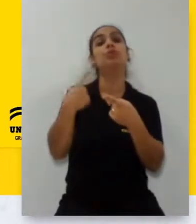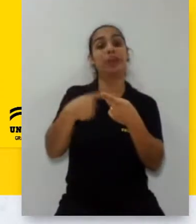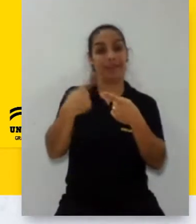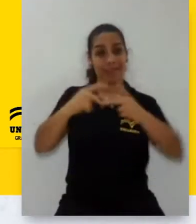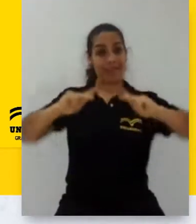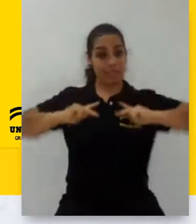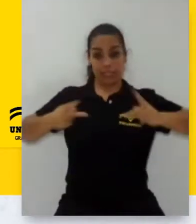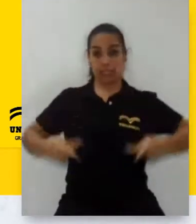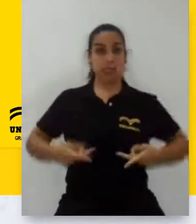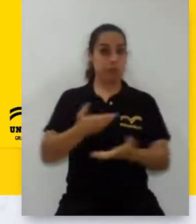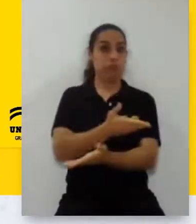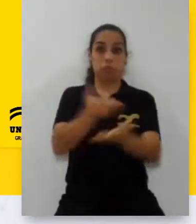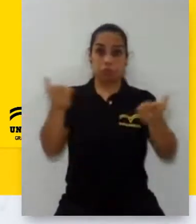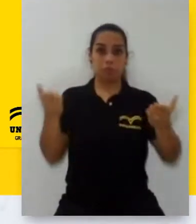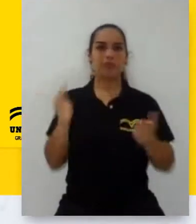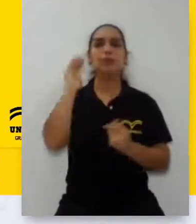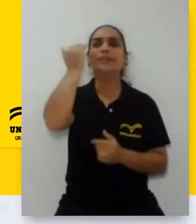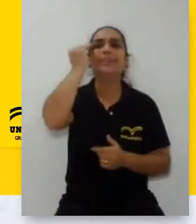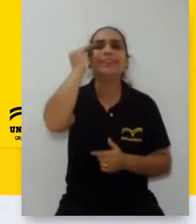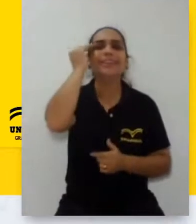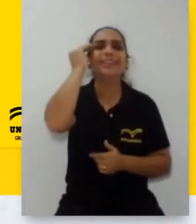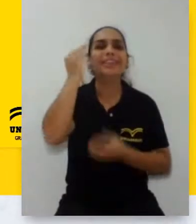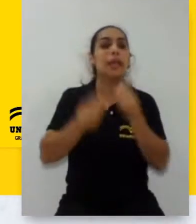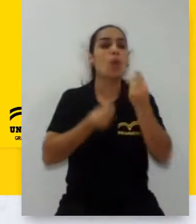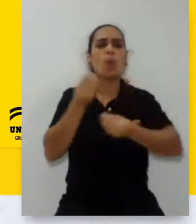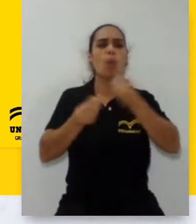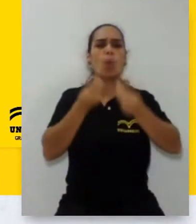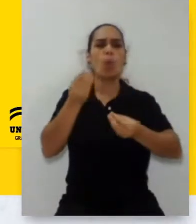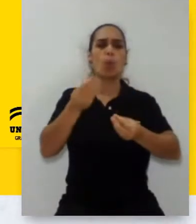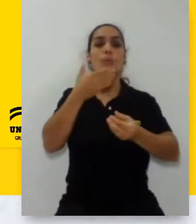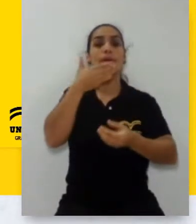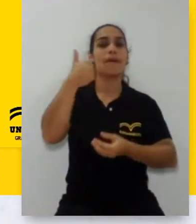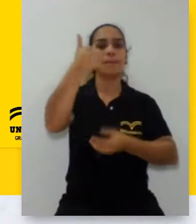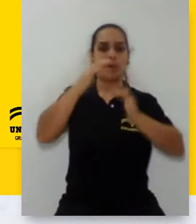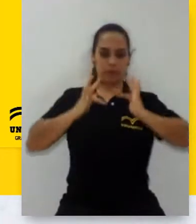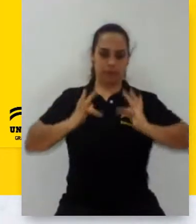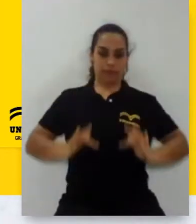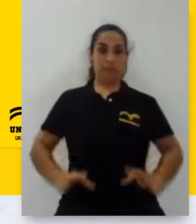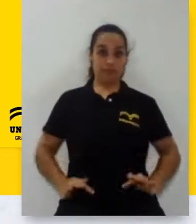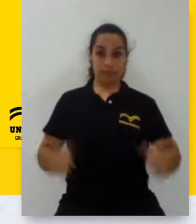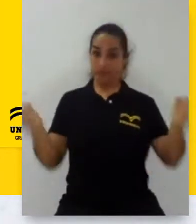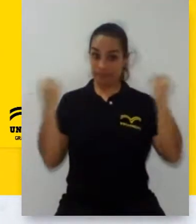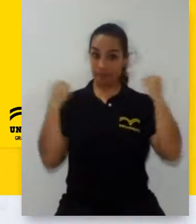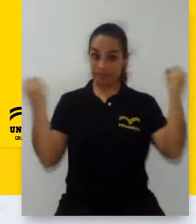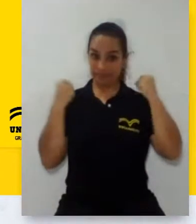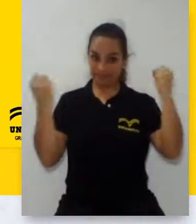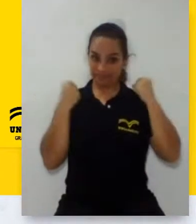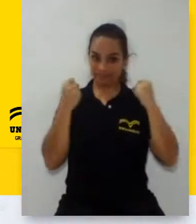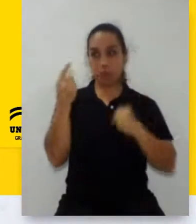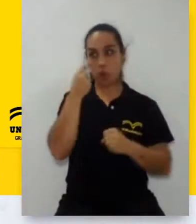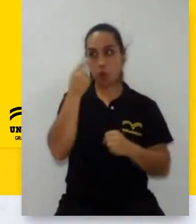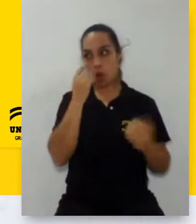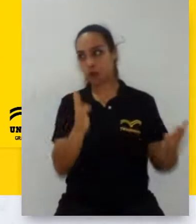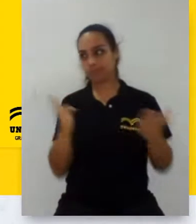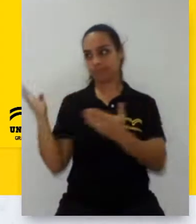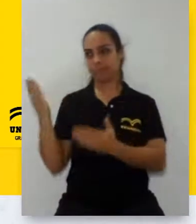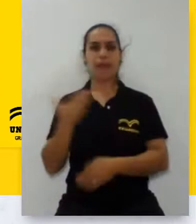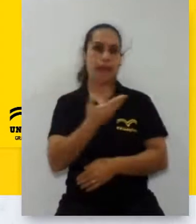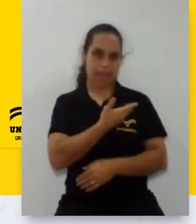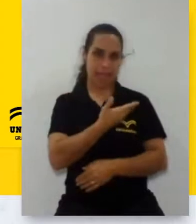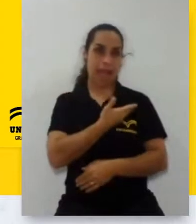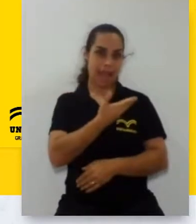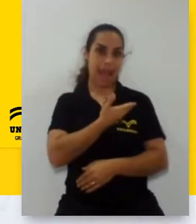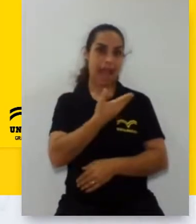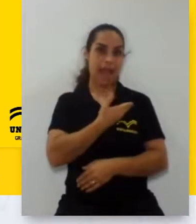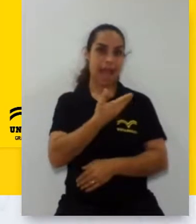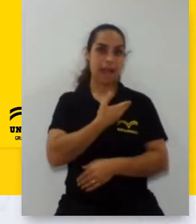são as melhoras fisiológicas do exercício. Trouxe o nosso amiguinho aqui, então, né, o esqueleto, o corpo humano, vamos entender um pouquinho, né?